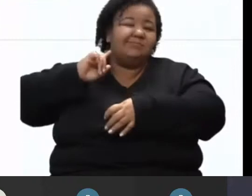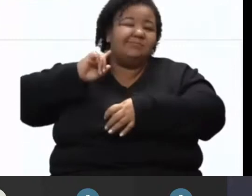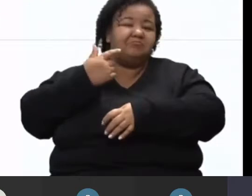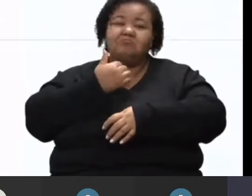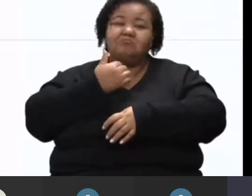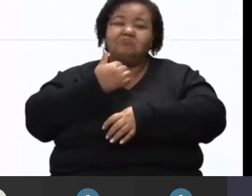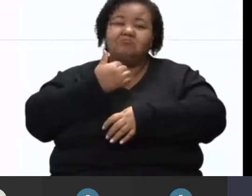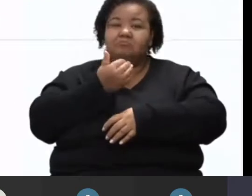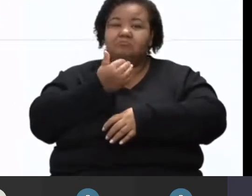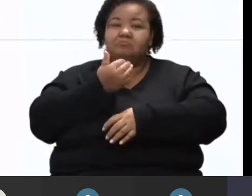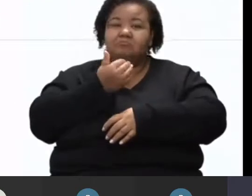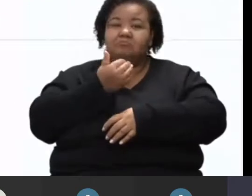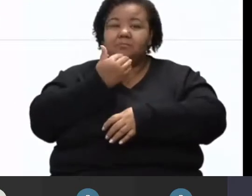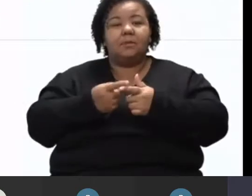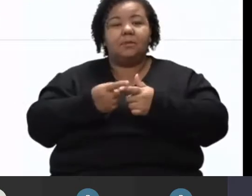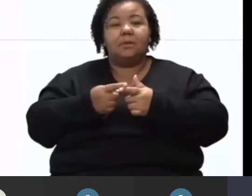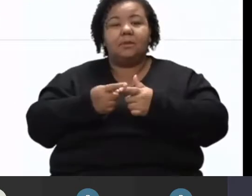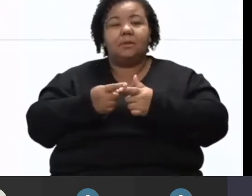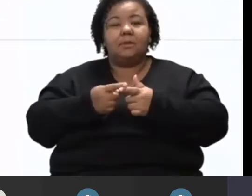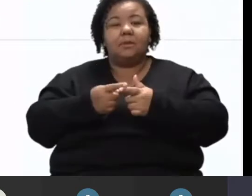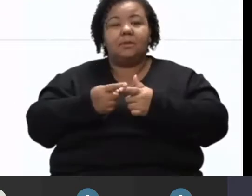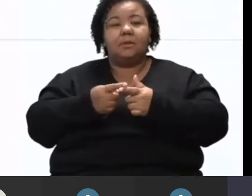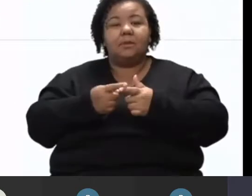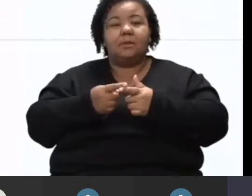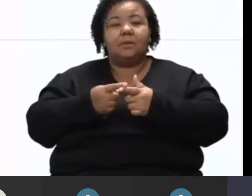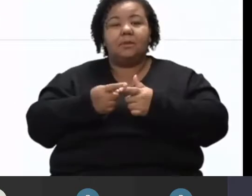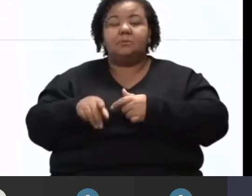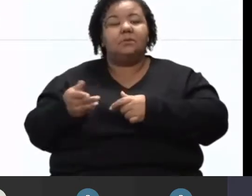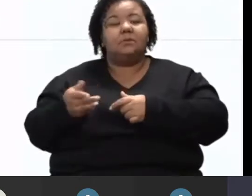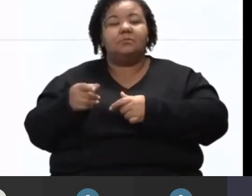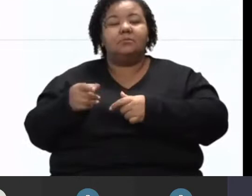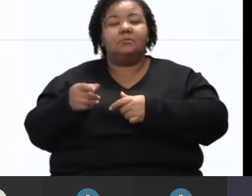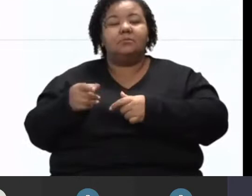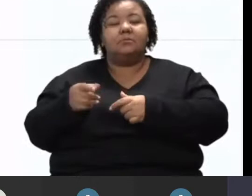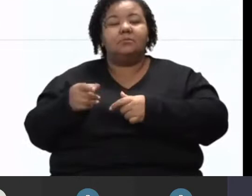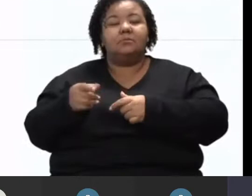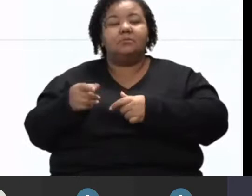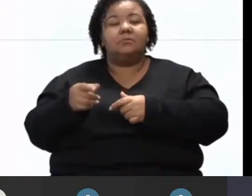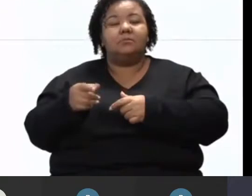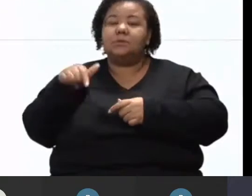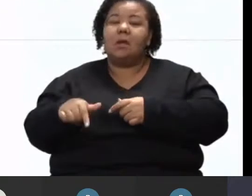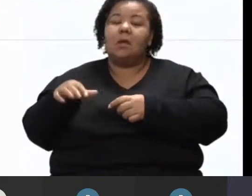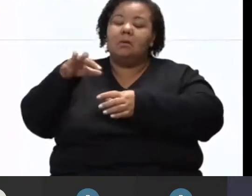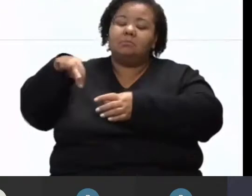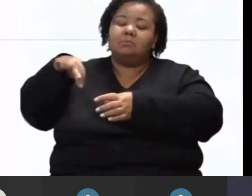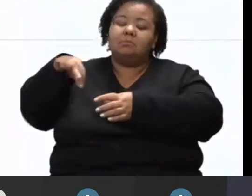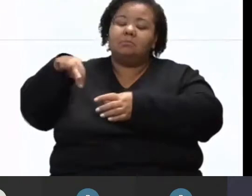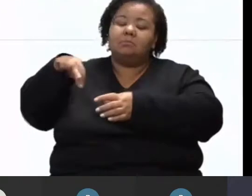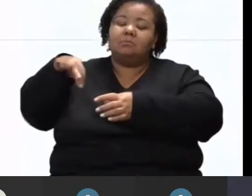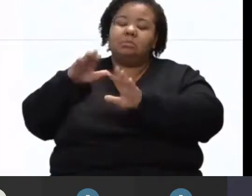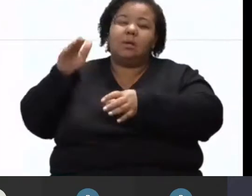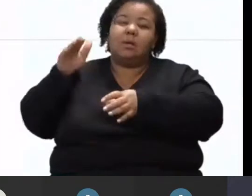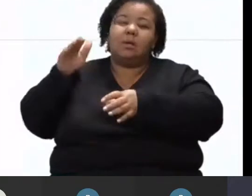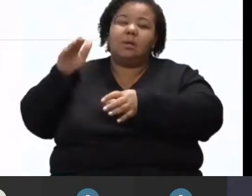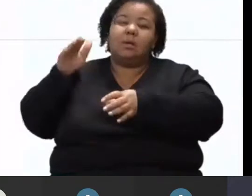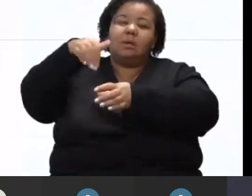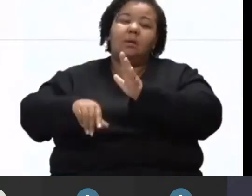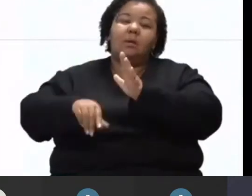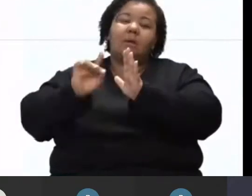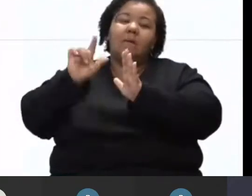mais utilização. Por quê? Porque, então, você não consegue utilizar um meio contaminado, um meio que já tem bactérias